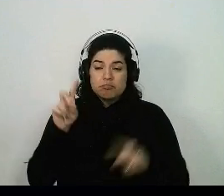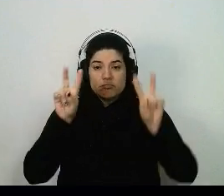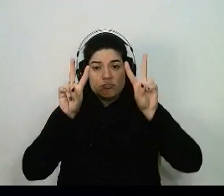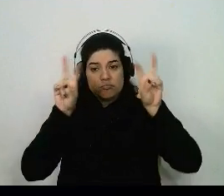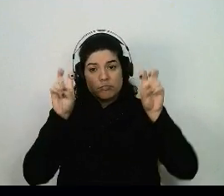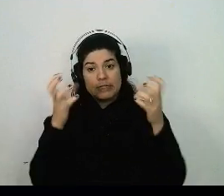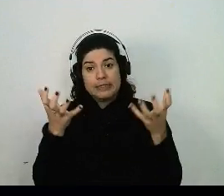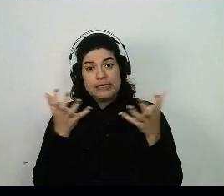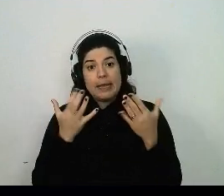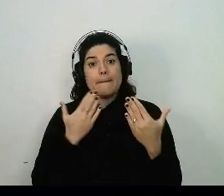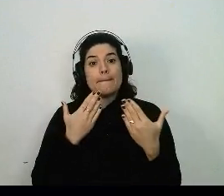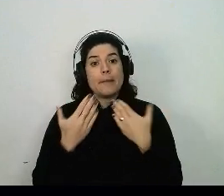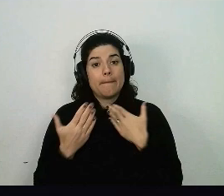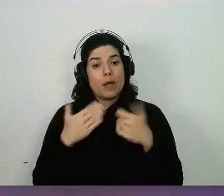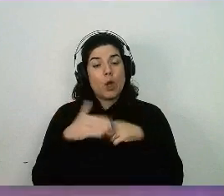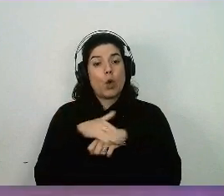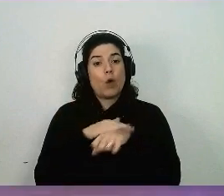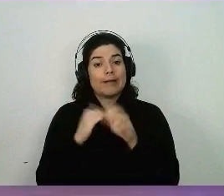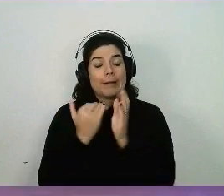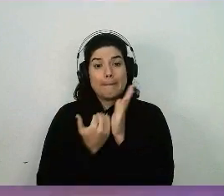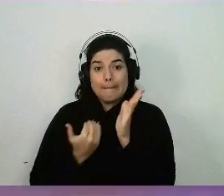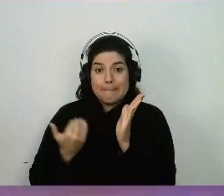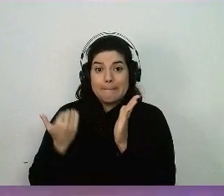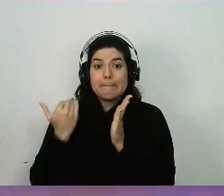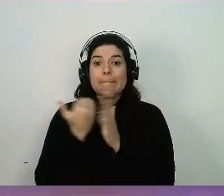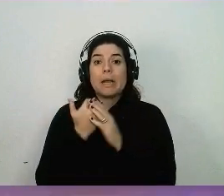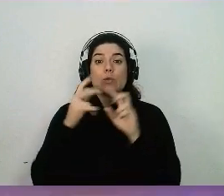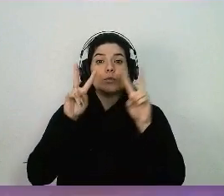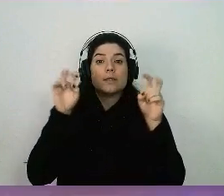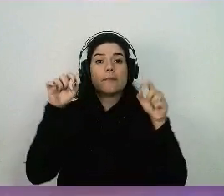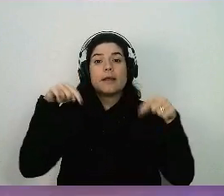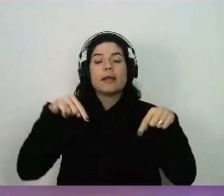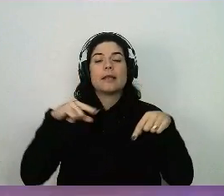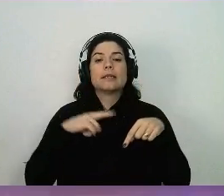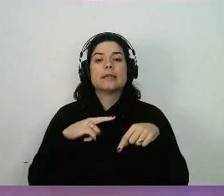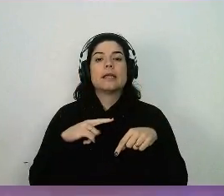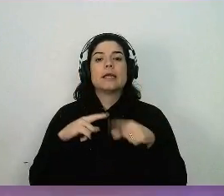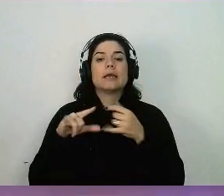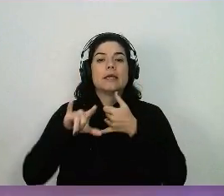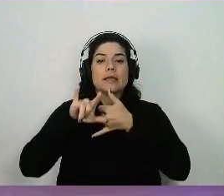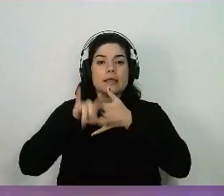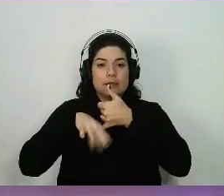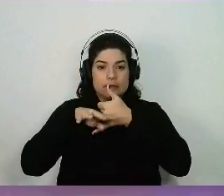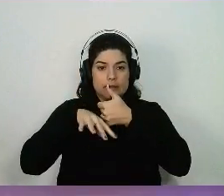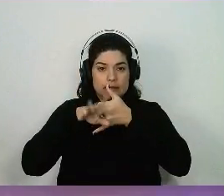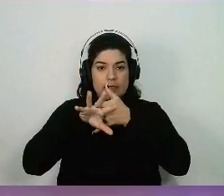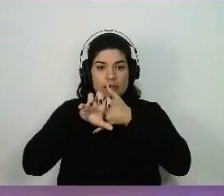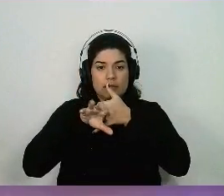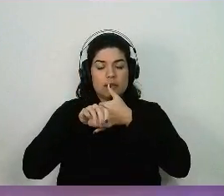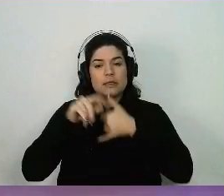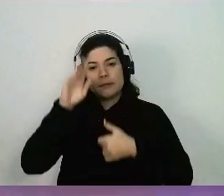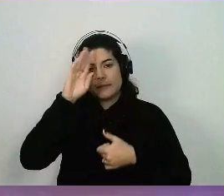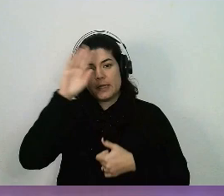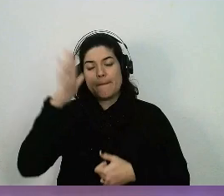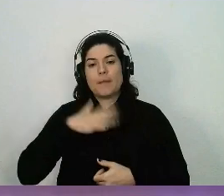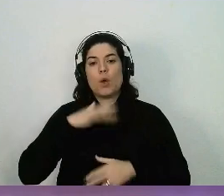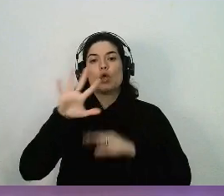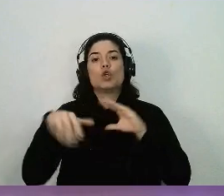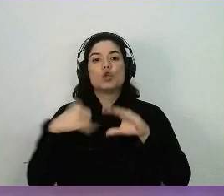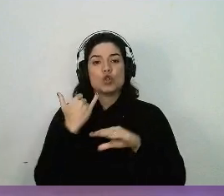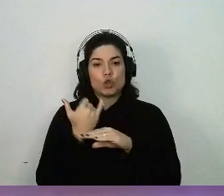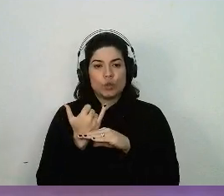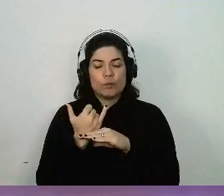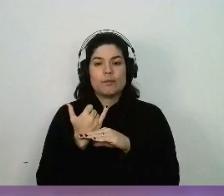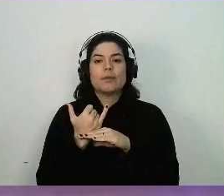discutir um pouco mais sobre, aqui nesse link do QR Code tem as minhas redes sociais, mas especialmente para o meu canal no YouTube, porque nas